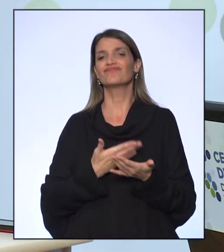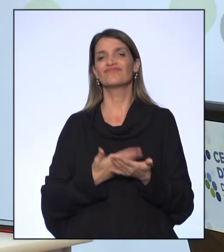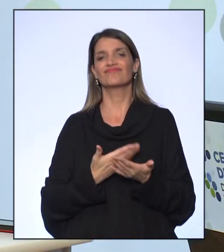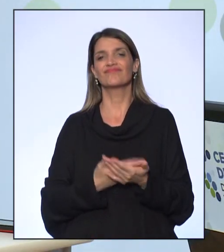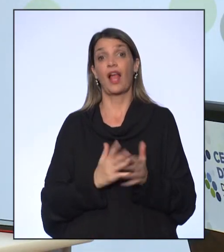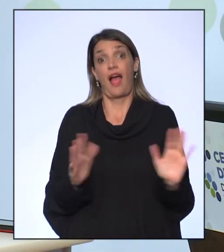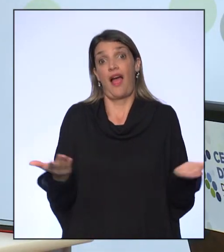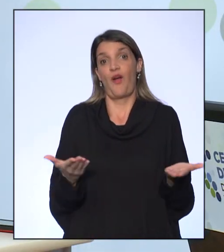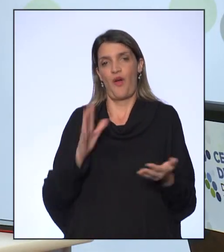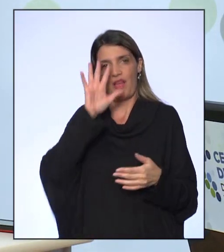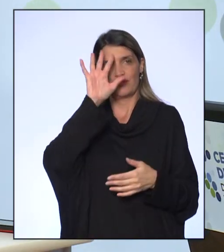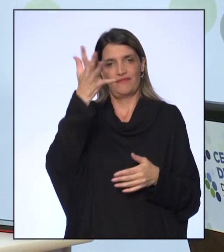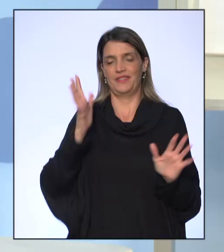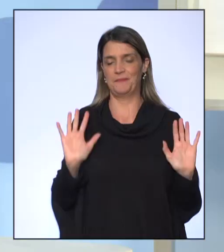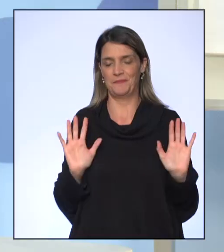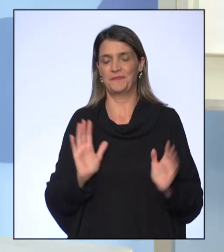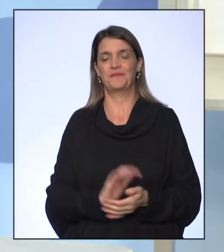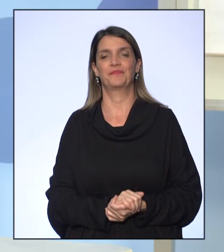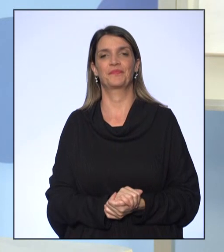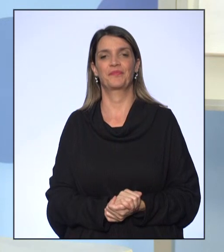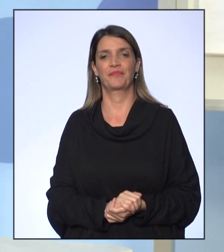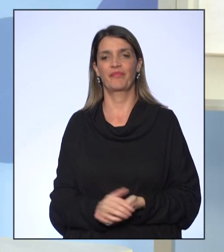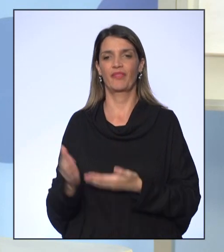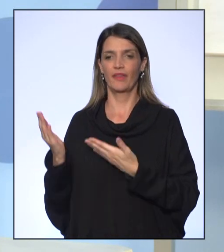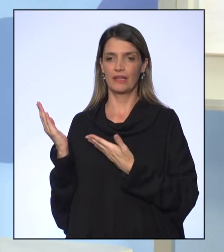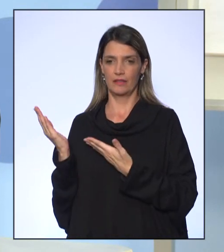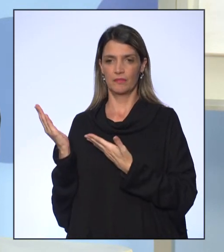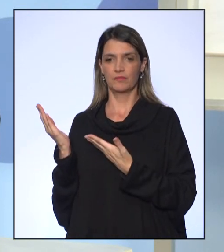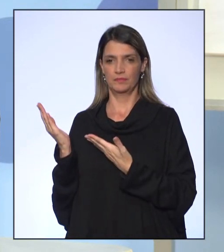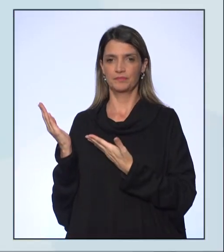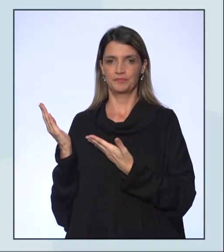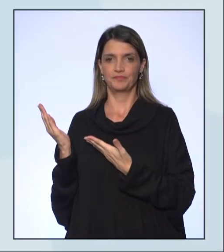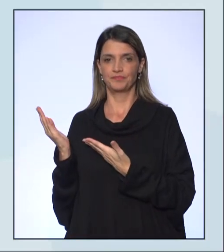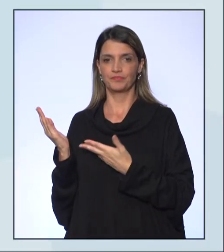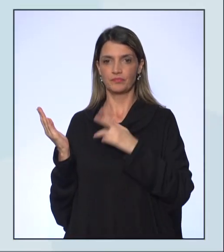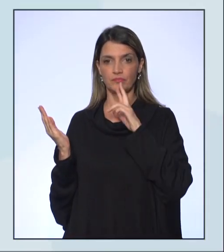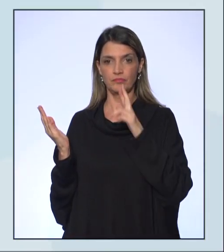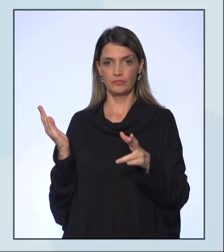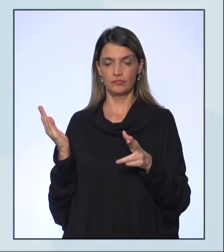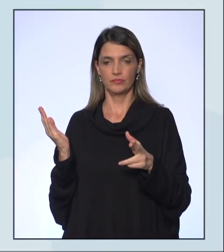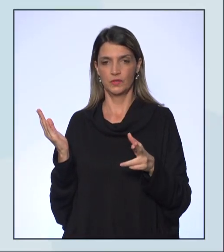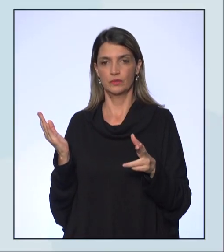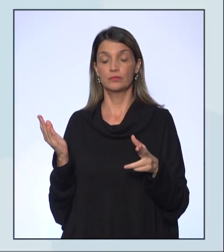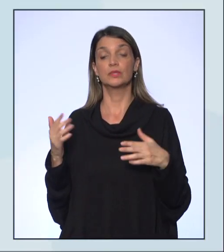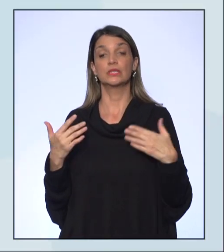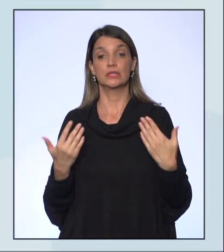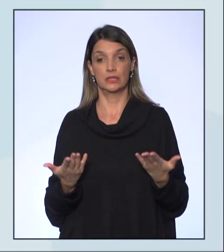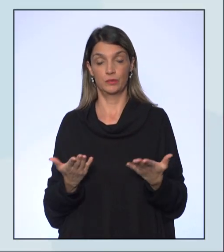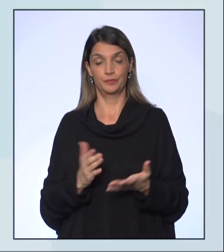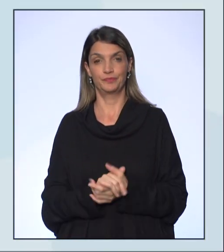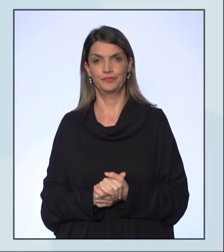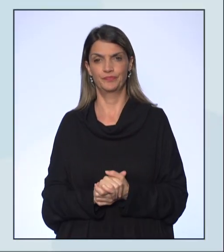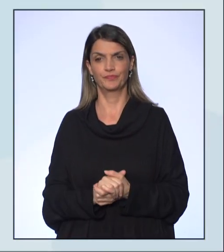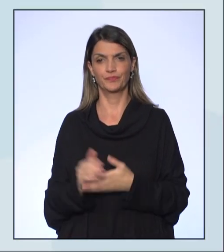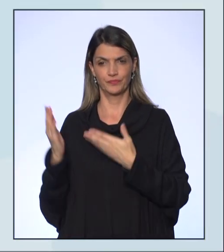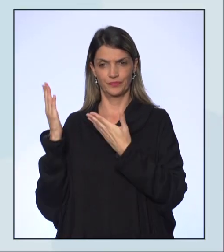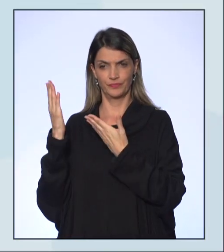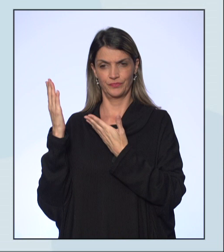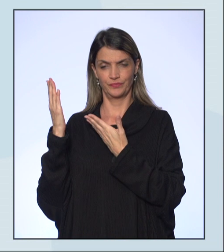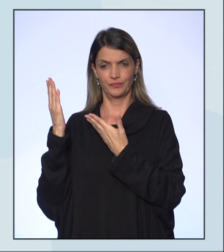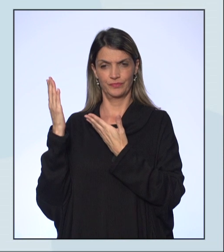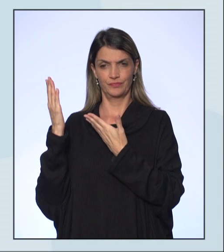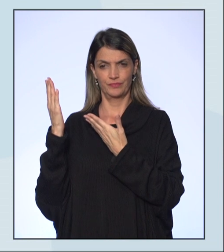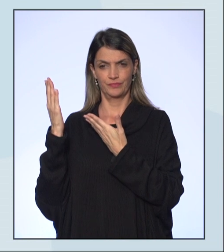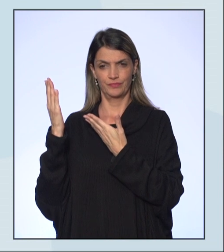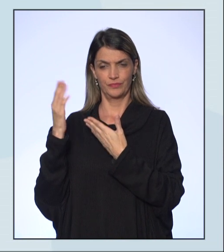resolver? Vamos resolver? Vamos. Então, na tela eu vou mostrar para vocês a resolução primeiro, né? Então, se você vê a proporcionalidade